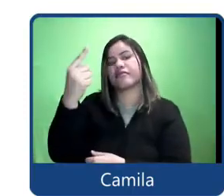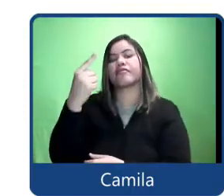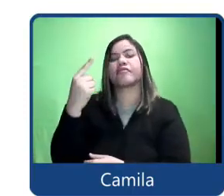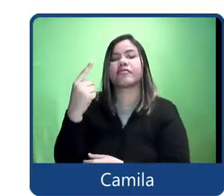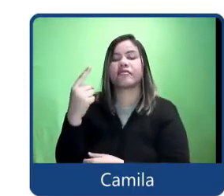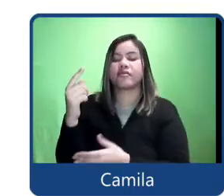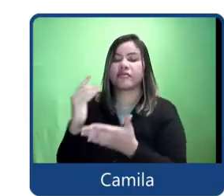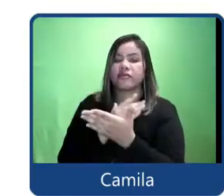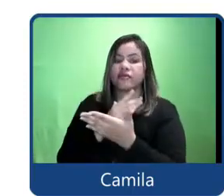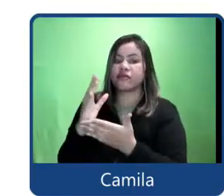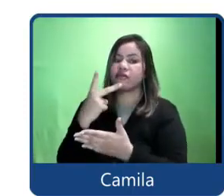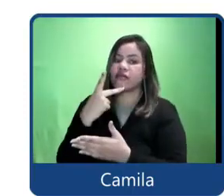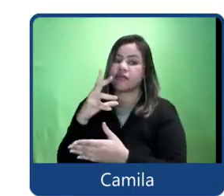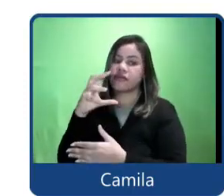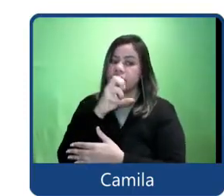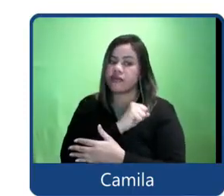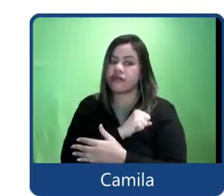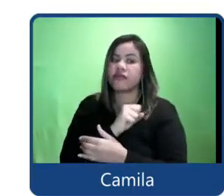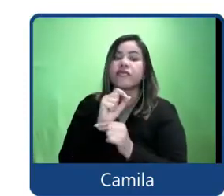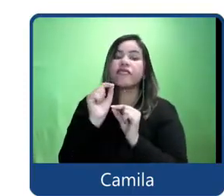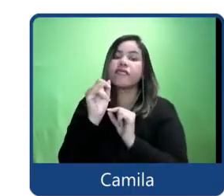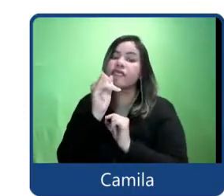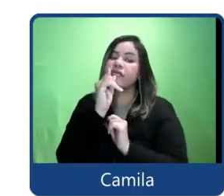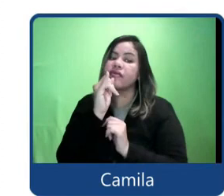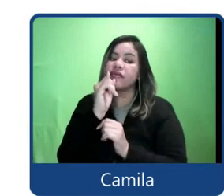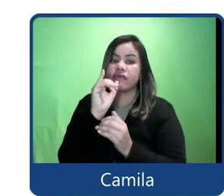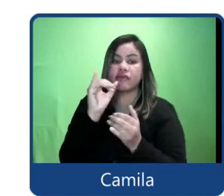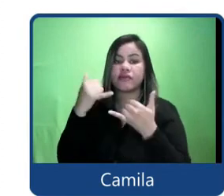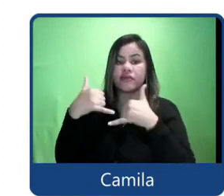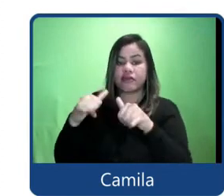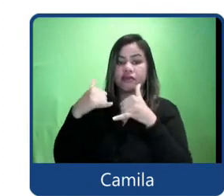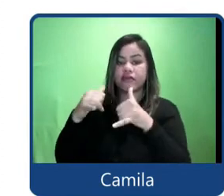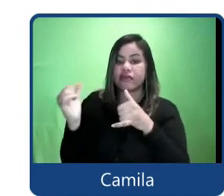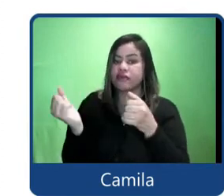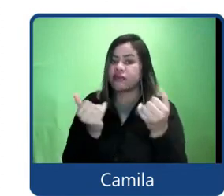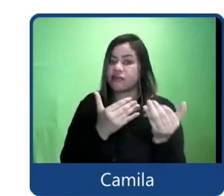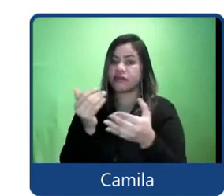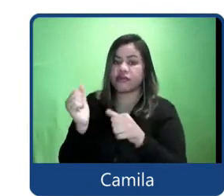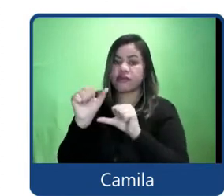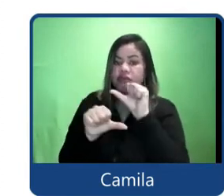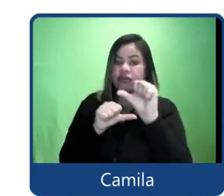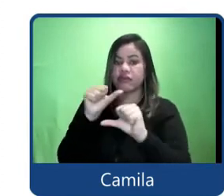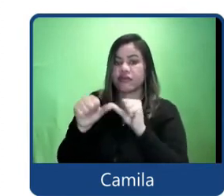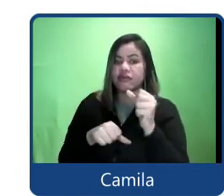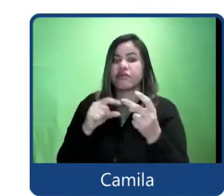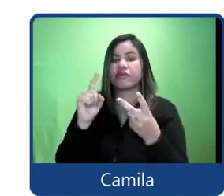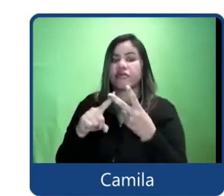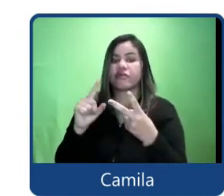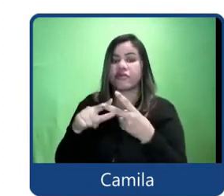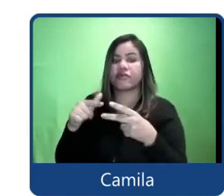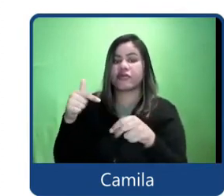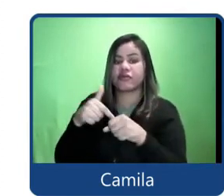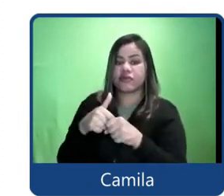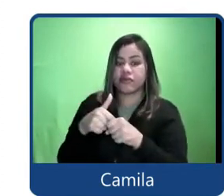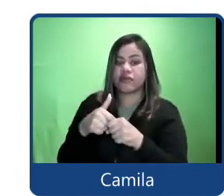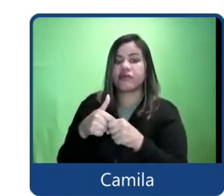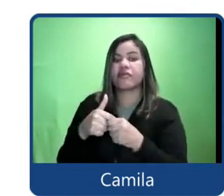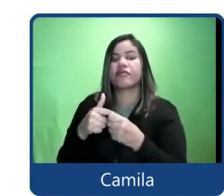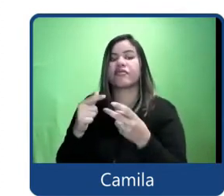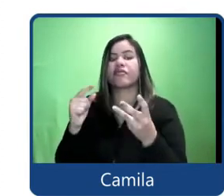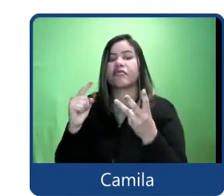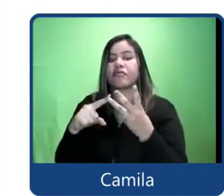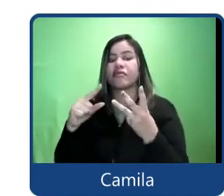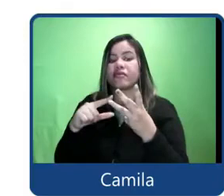falar rapidamente, como investir em energias renováveis, taxar o uso de combustíveis fósseis, melhorar a